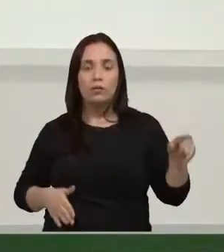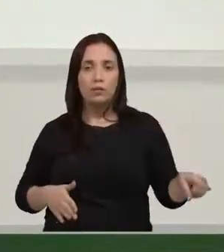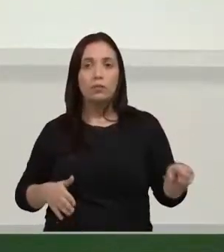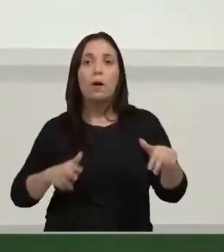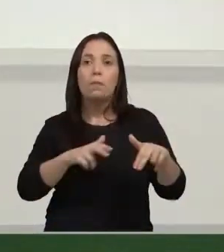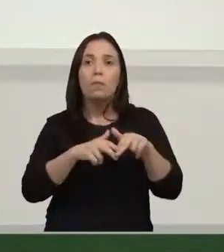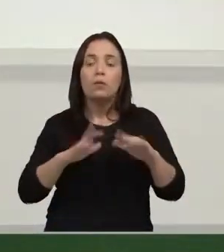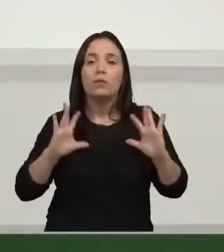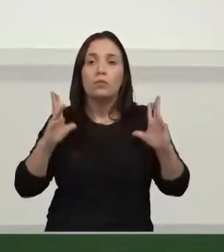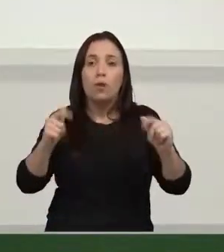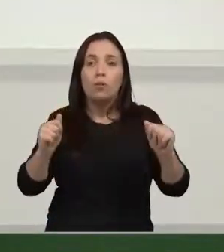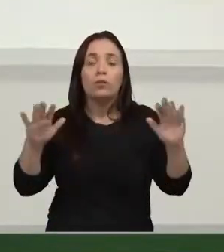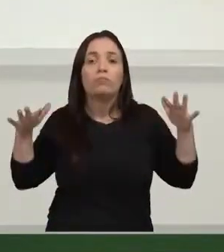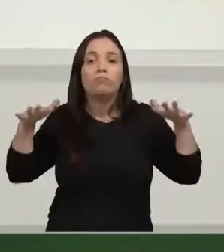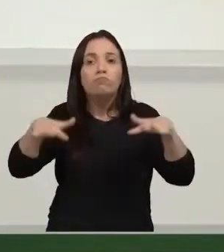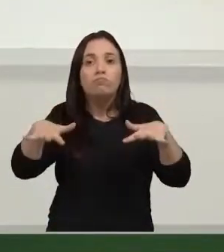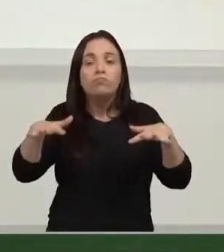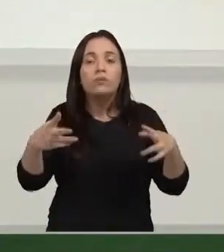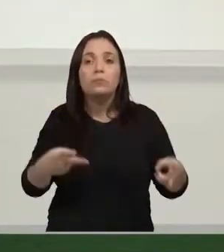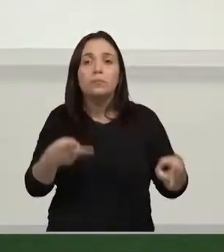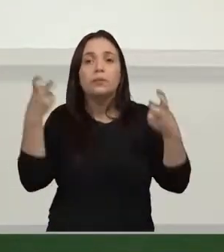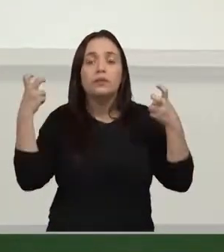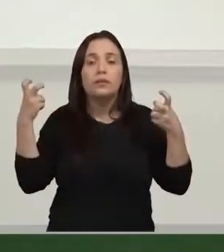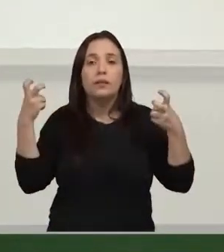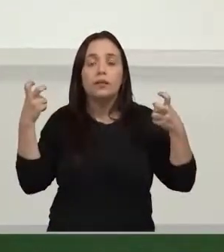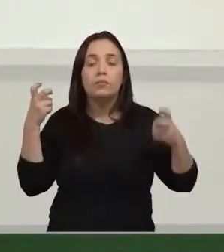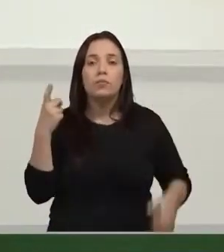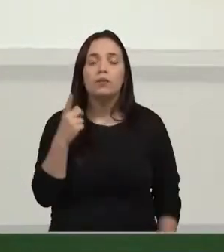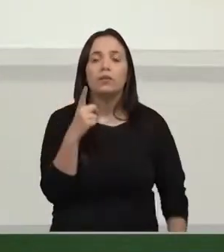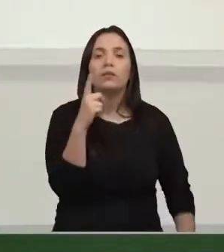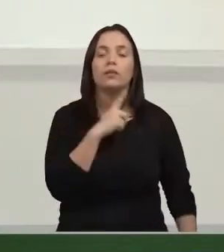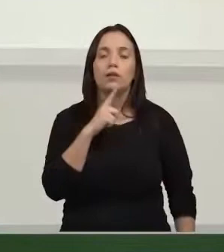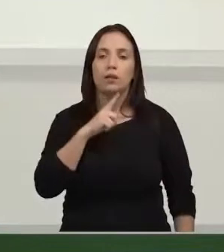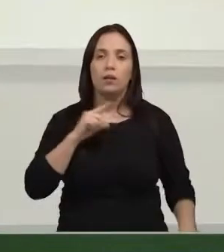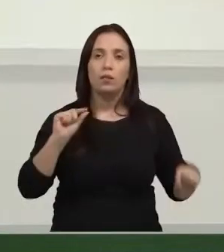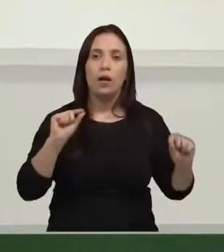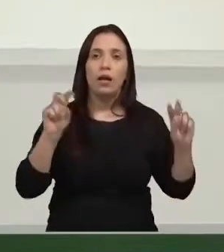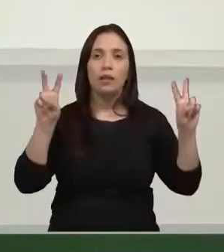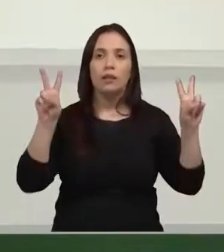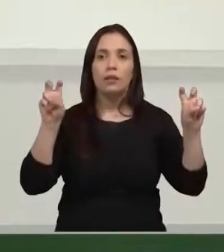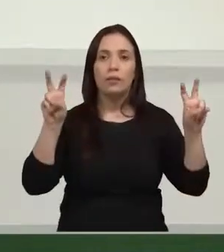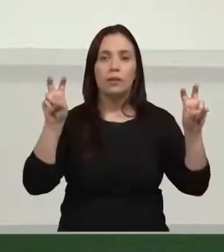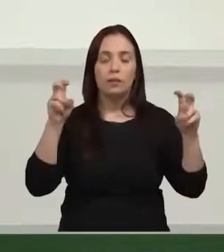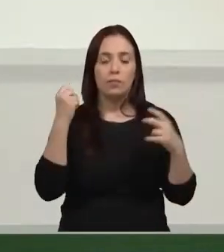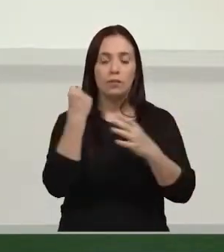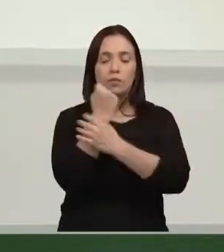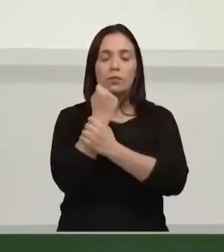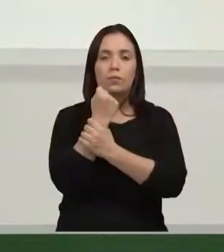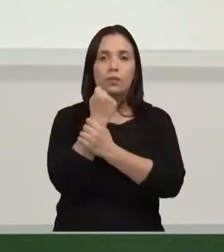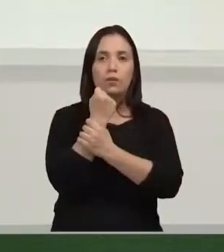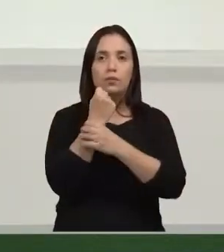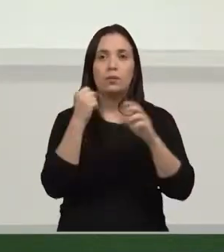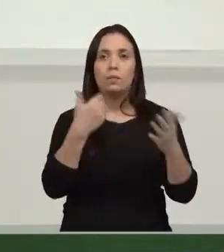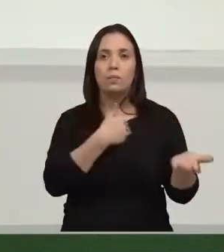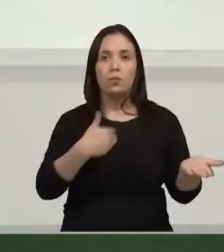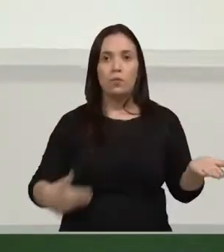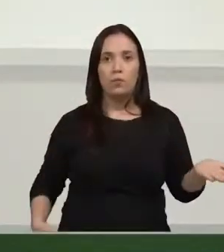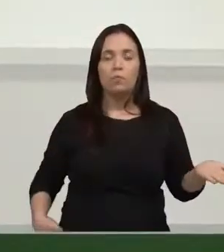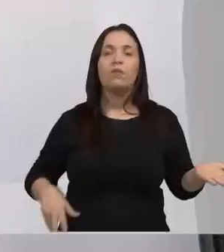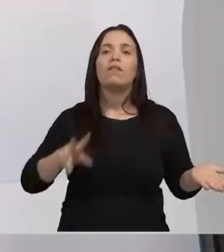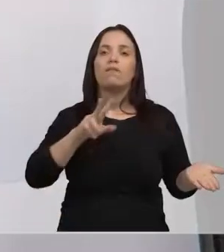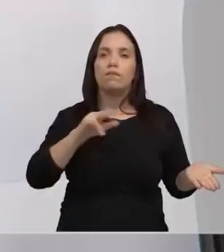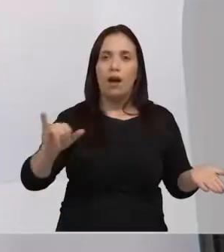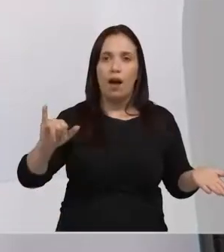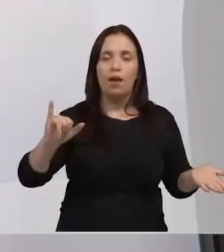Paulo, não, viu, Carlos Frederico? É um problema endêmico. A violência se tornou, na minha